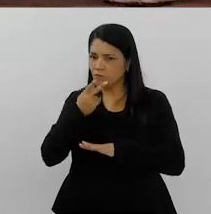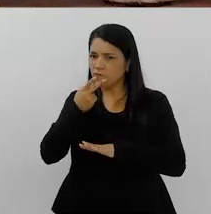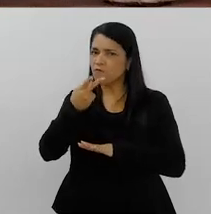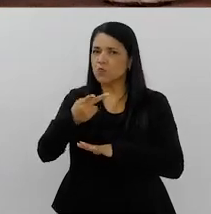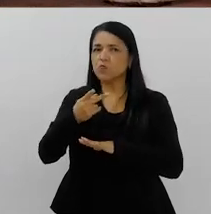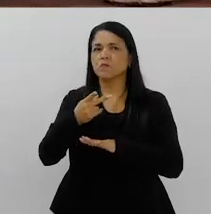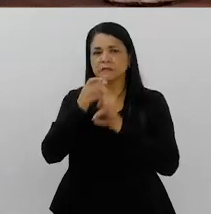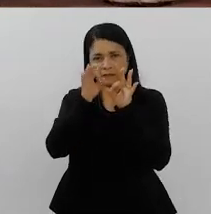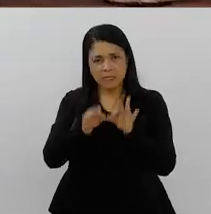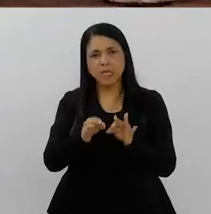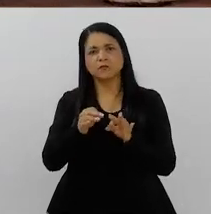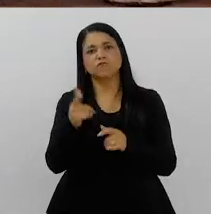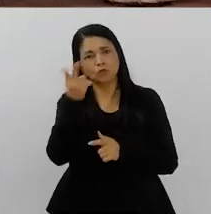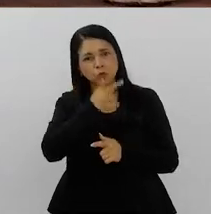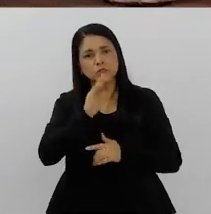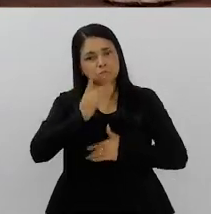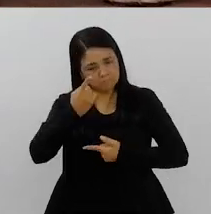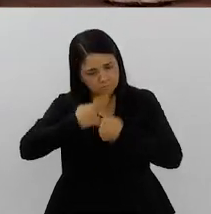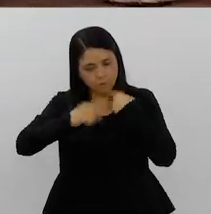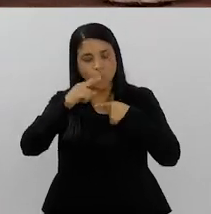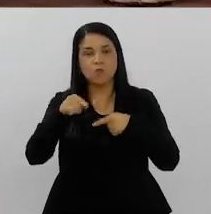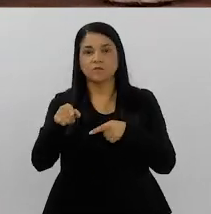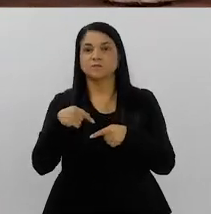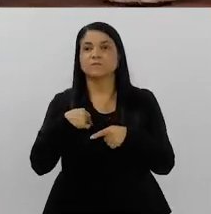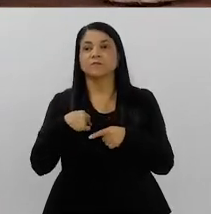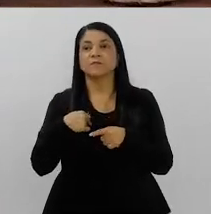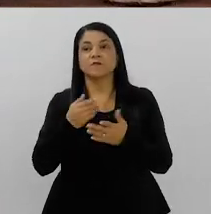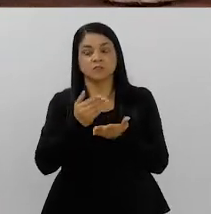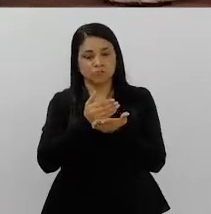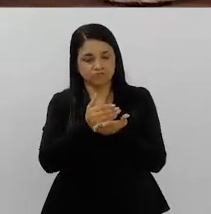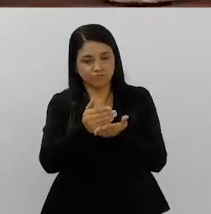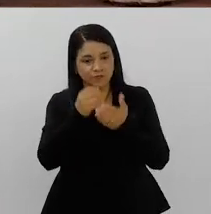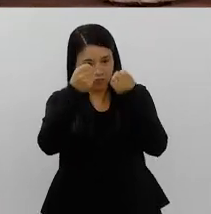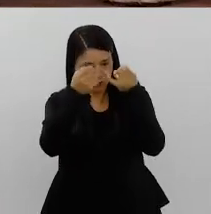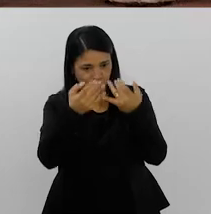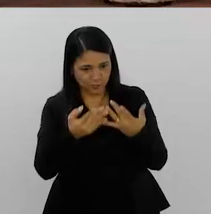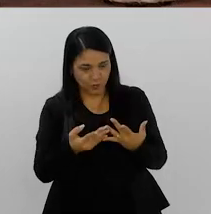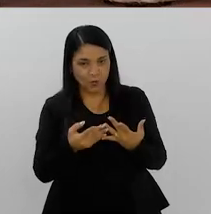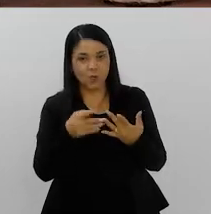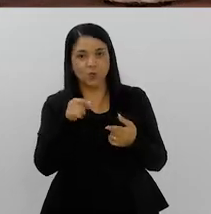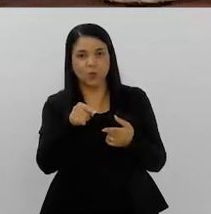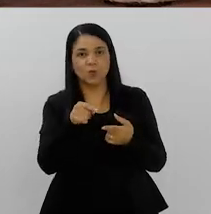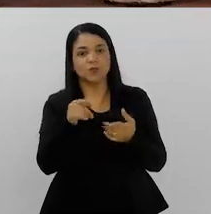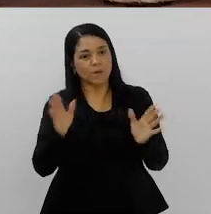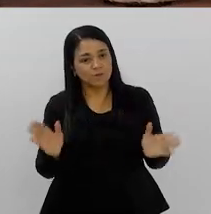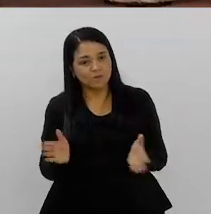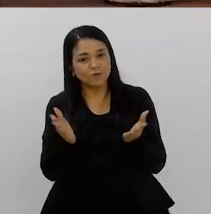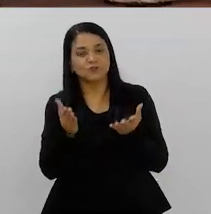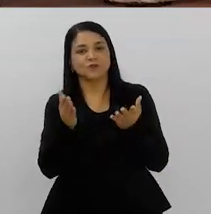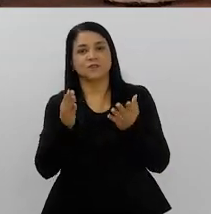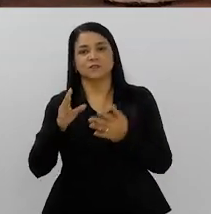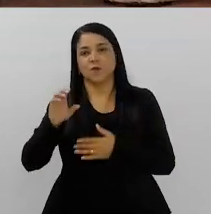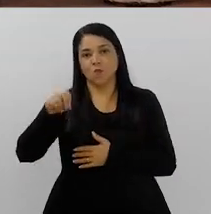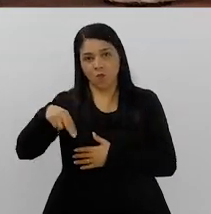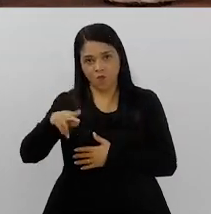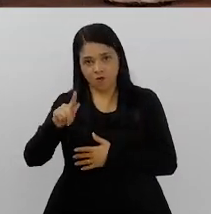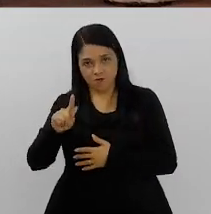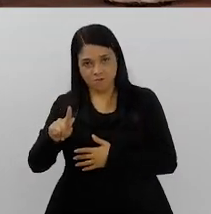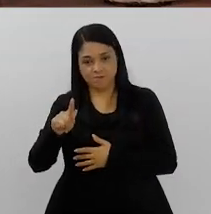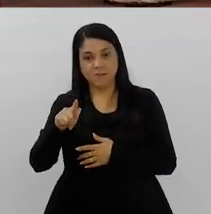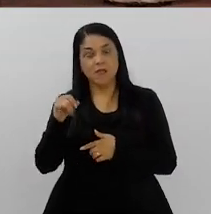sem nenhum não é médica e você falou no começo quando você tava explicando da né do da motivação paraa